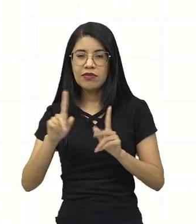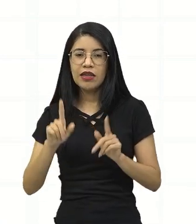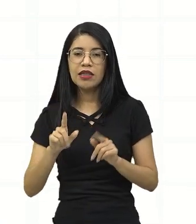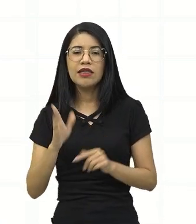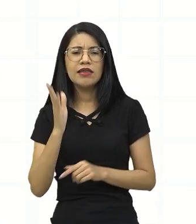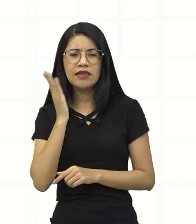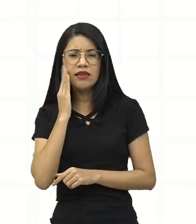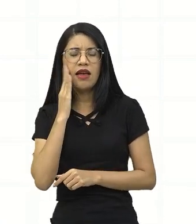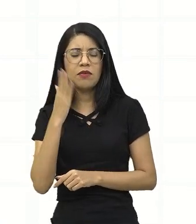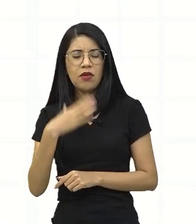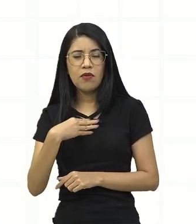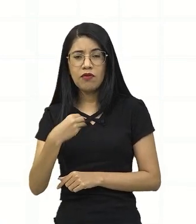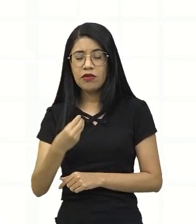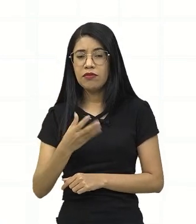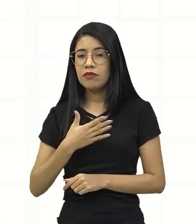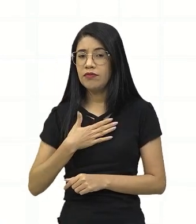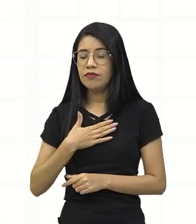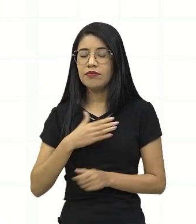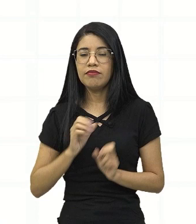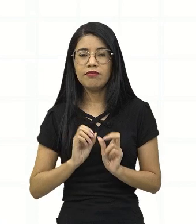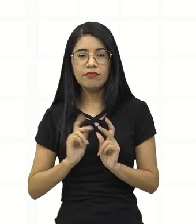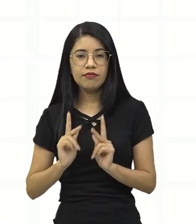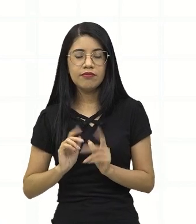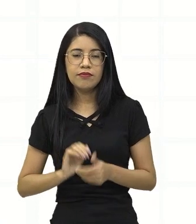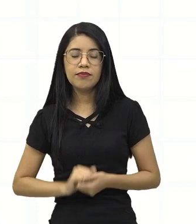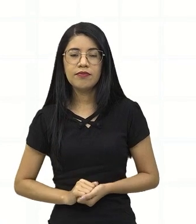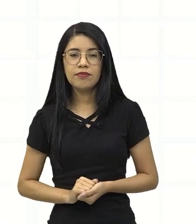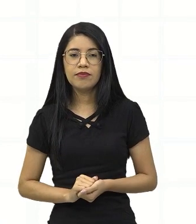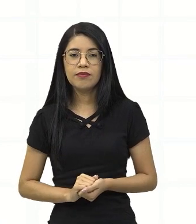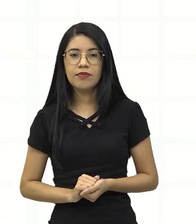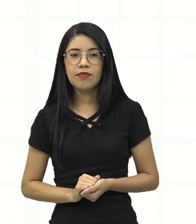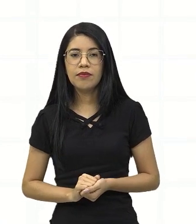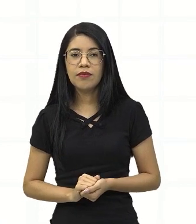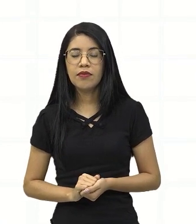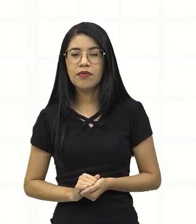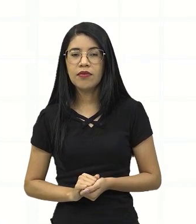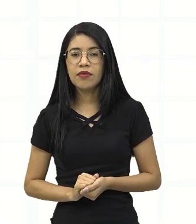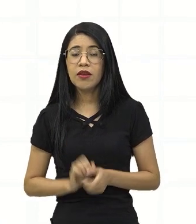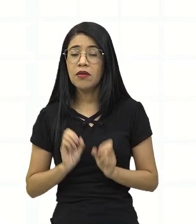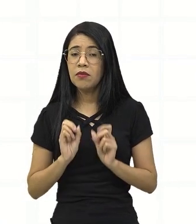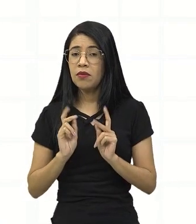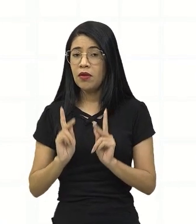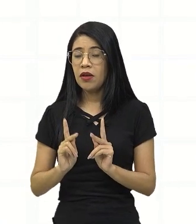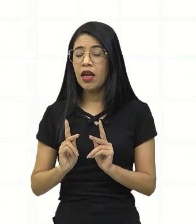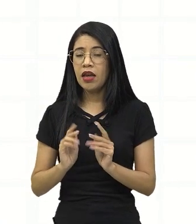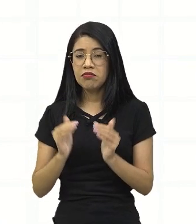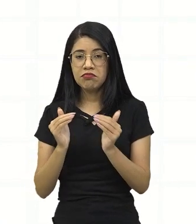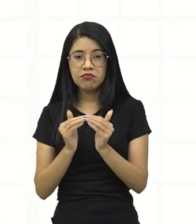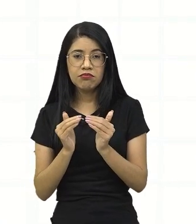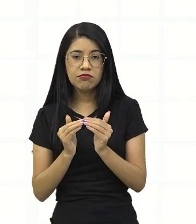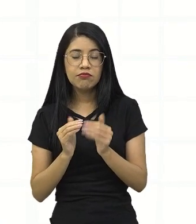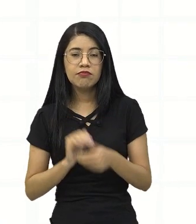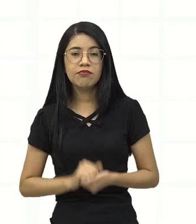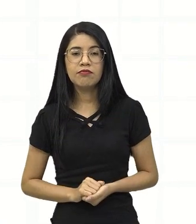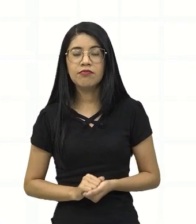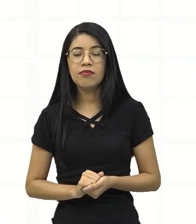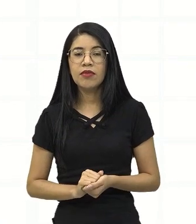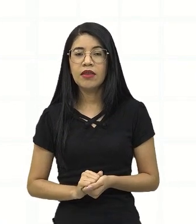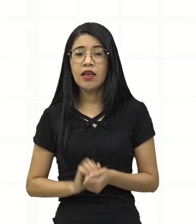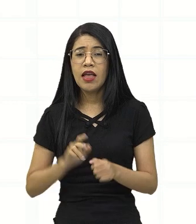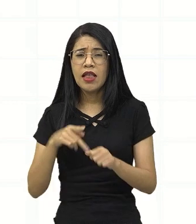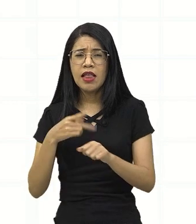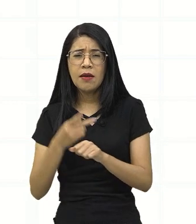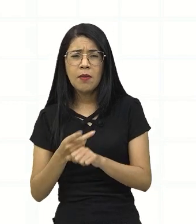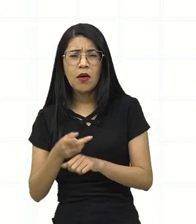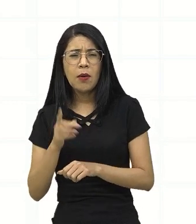os meus. Muito bem. Seguindo, está feito, concluiu a águia. Dias depois,